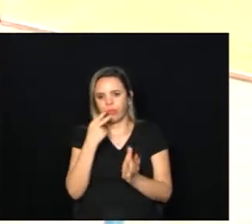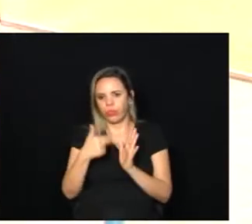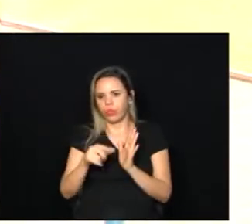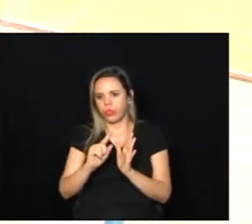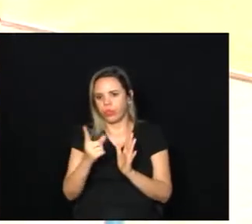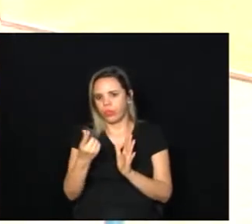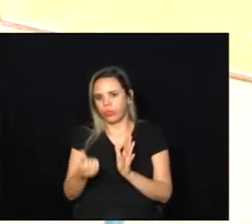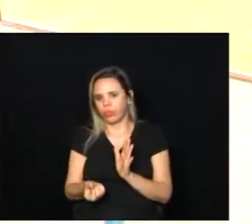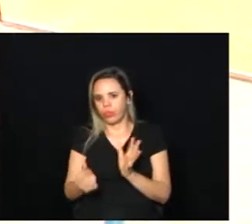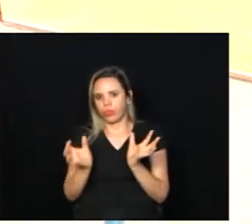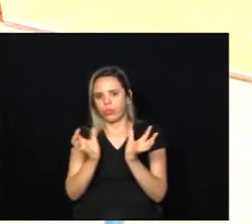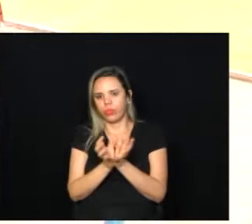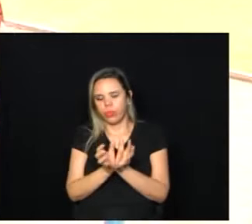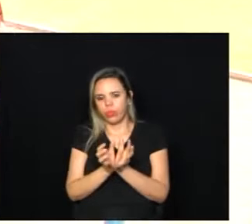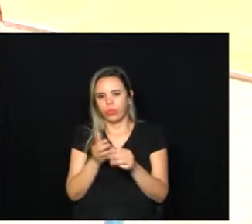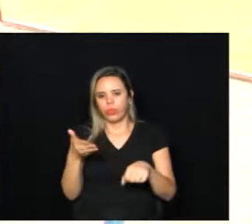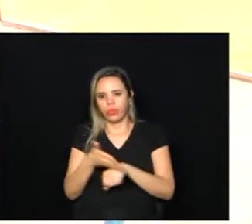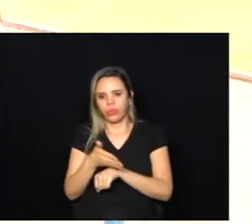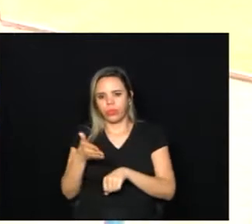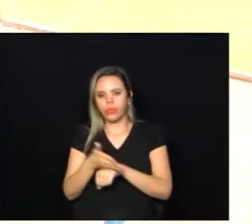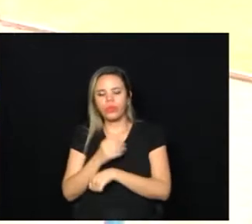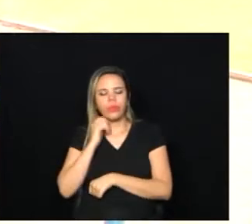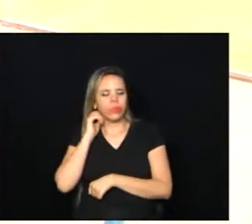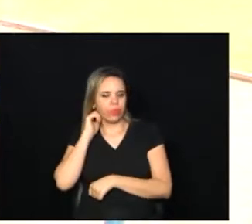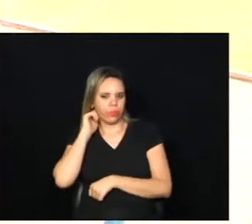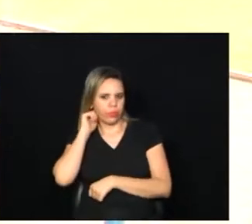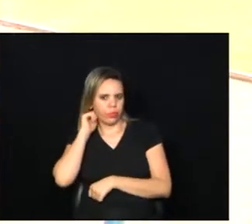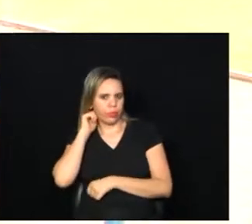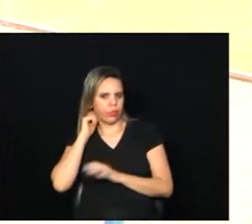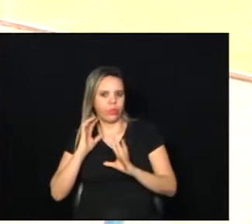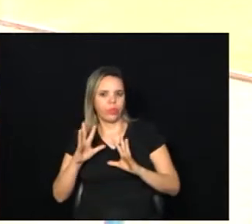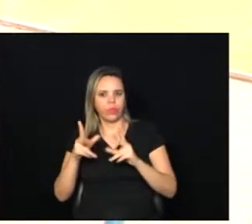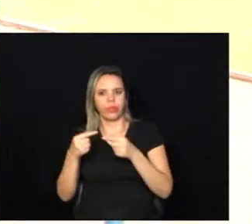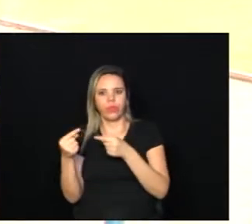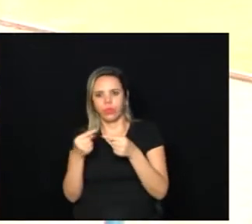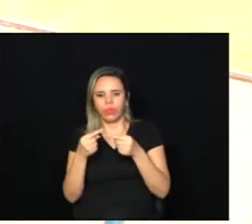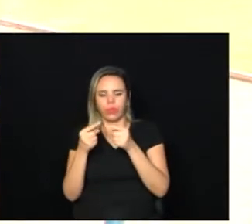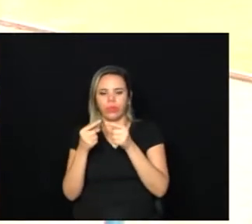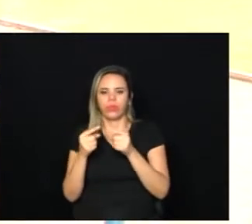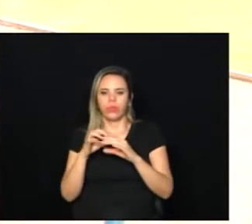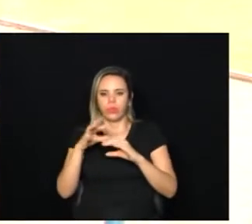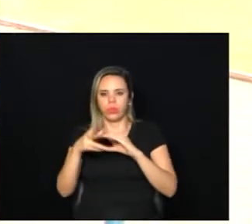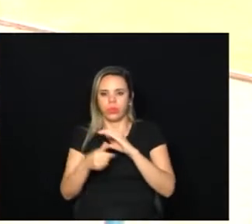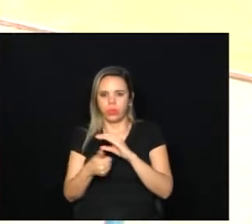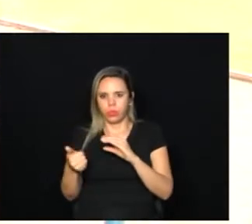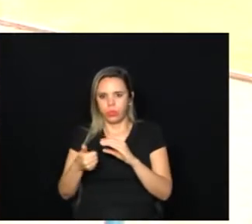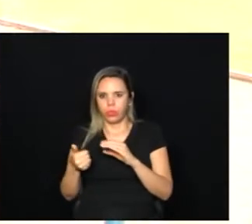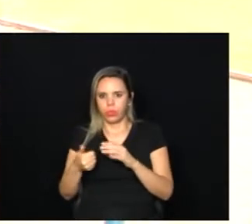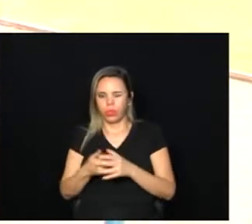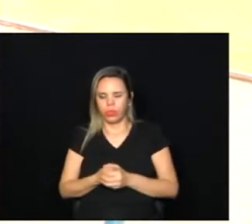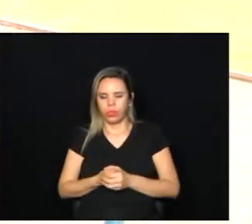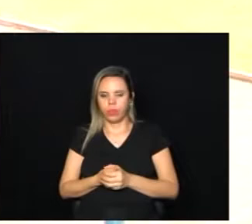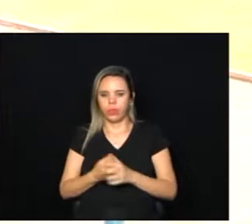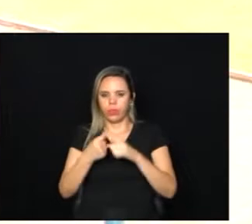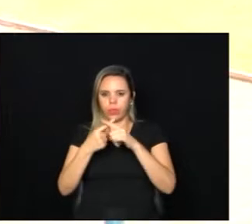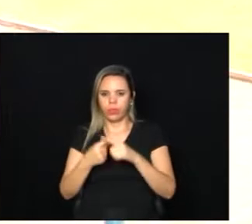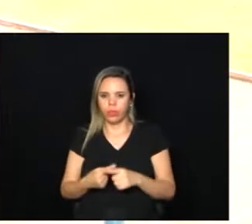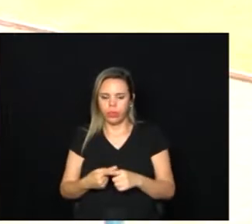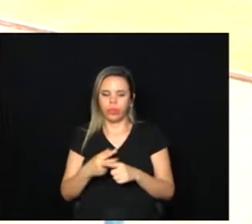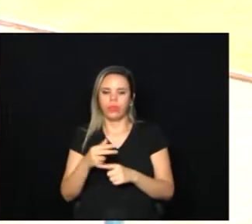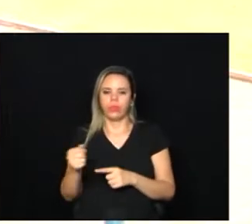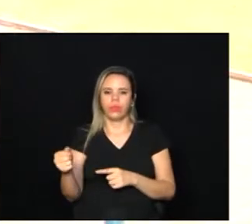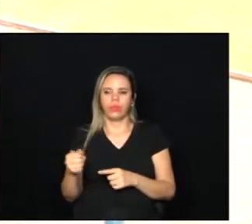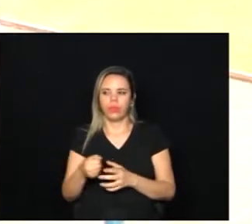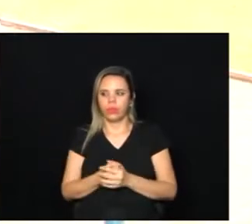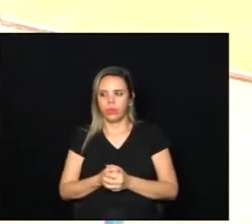das 16 equipes que participaram aí, mas todas que disputaram a primeira Copa aí dos Campeões,